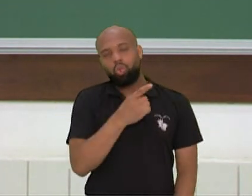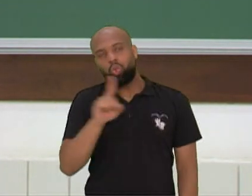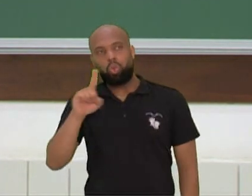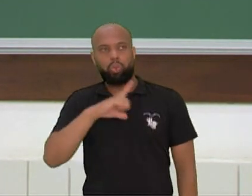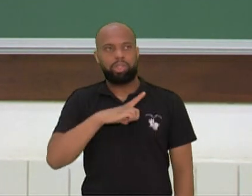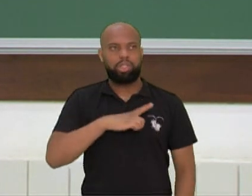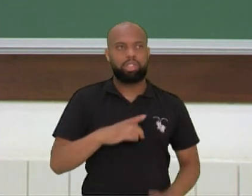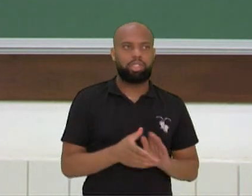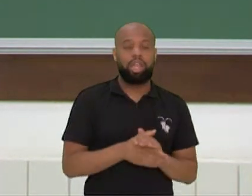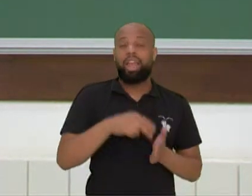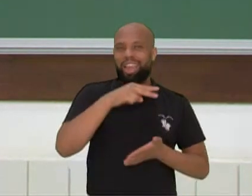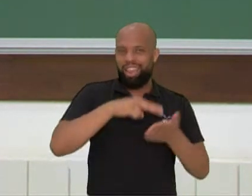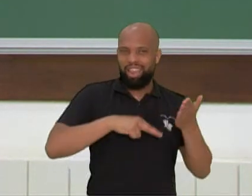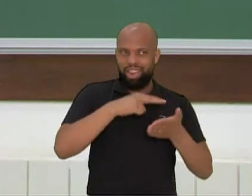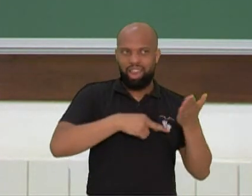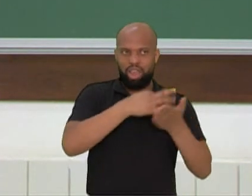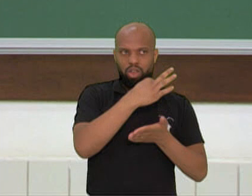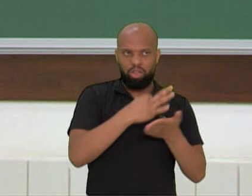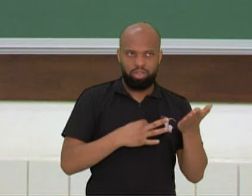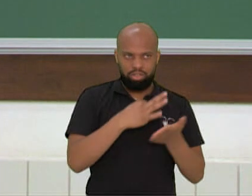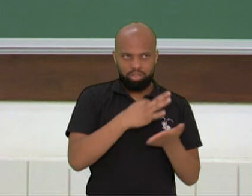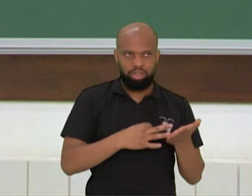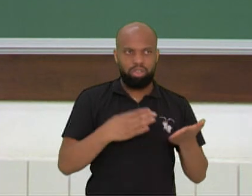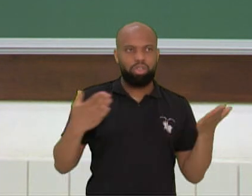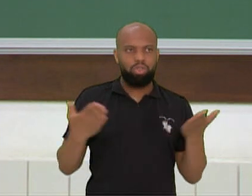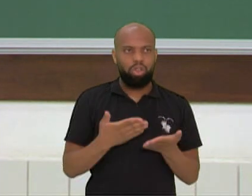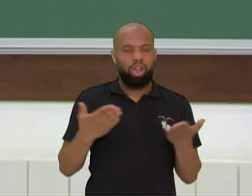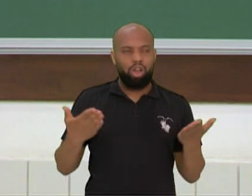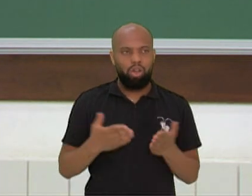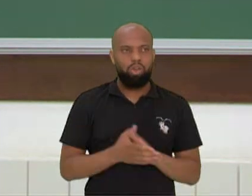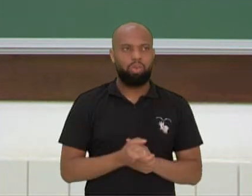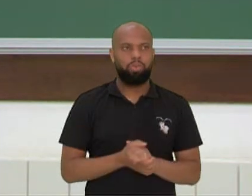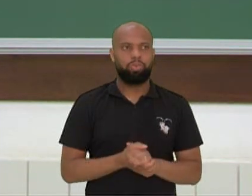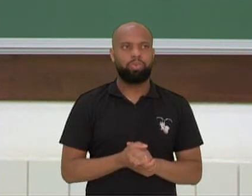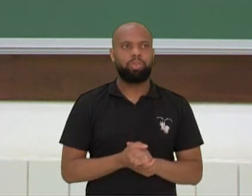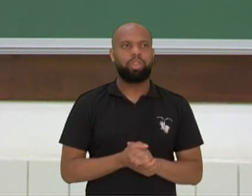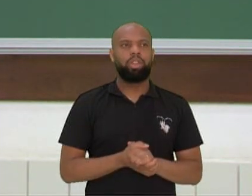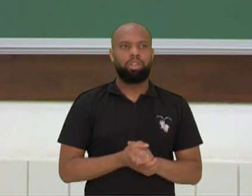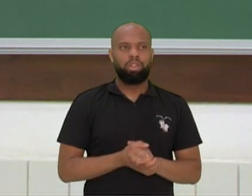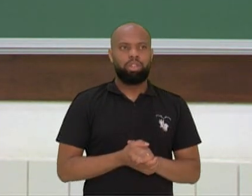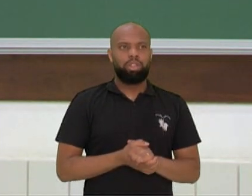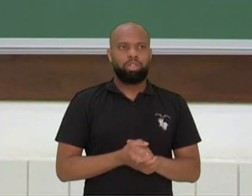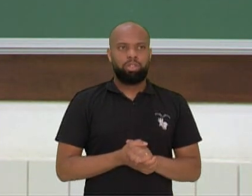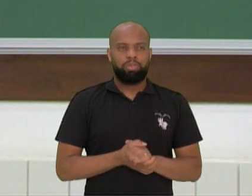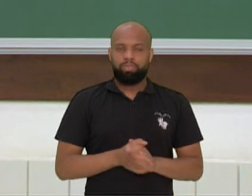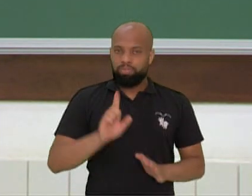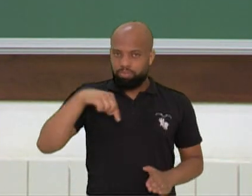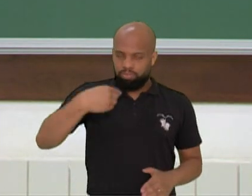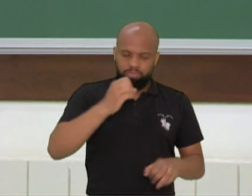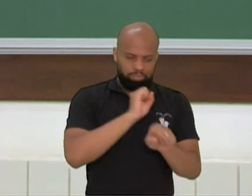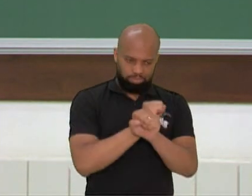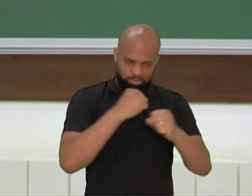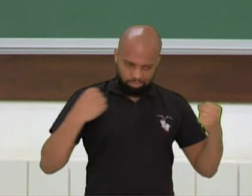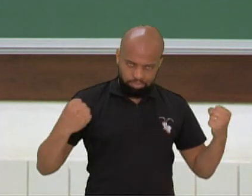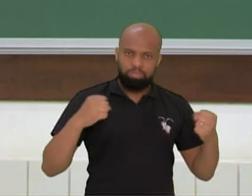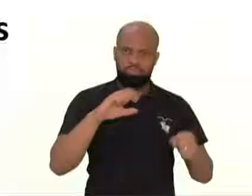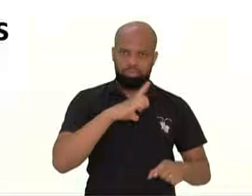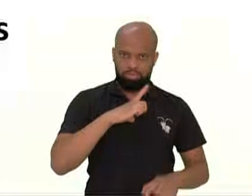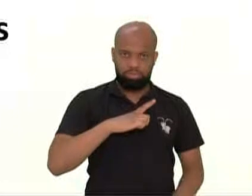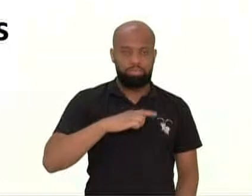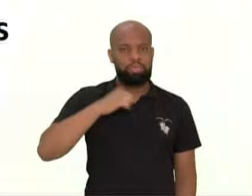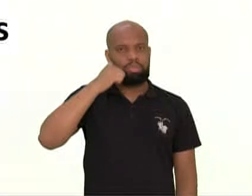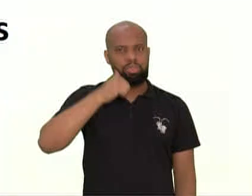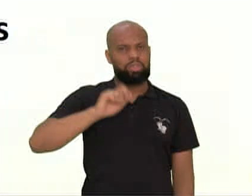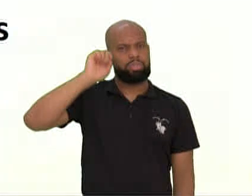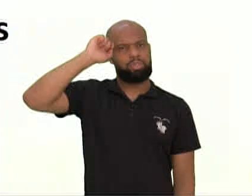de hoje, certo? Em que eu trago um textinho aí do Gilberto Gil, em que ele escreve: mesmo depois de abolida a escravidão, negra